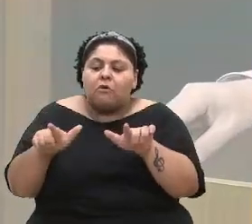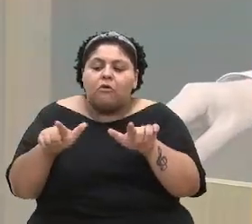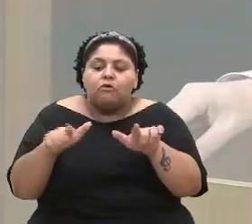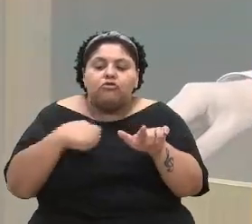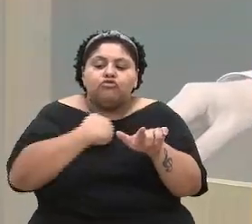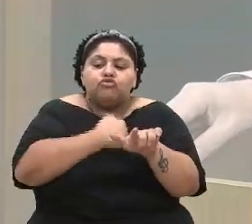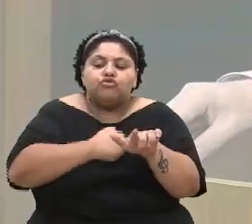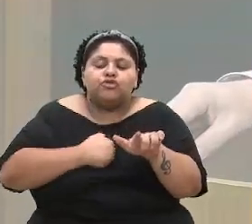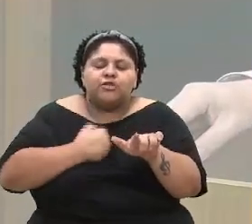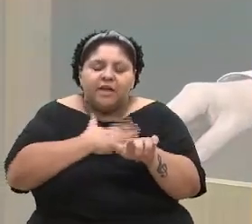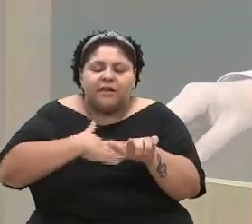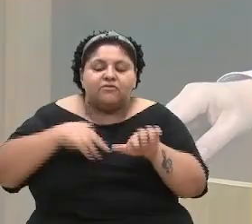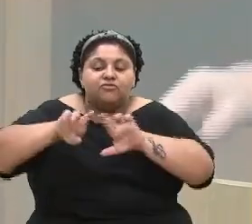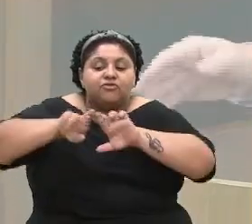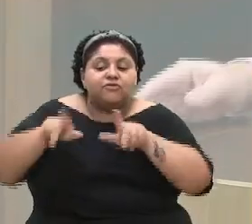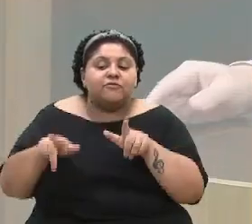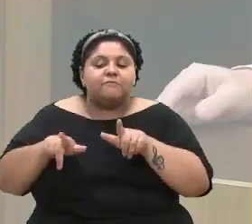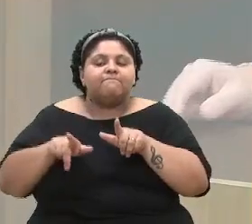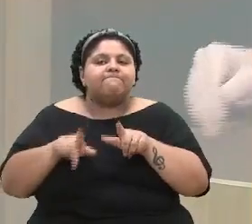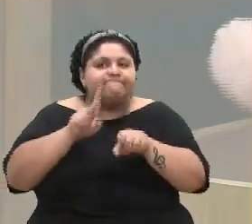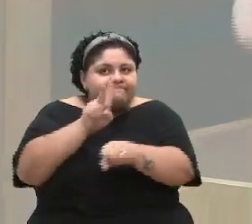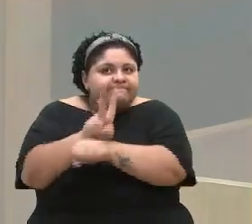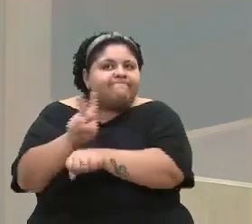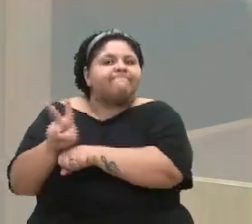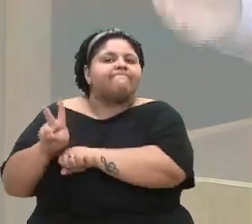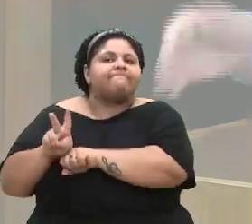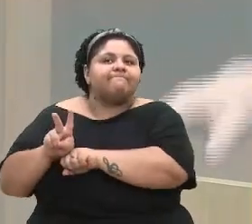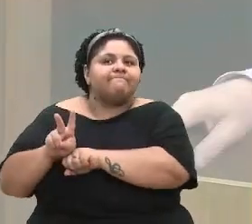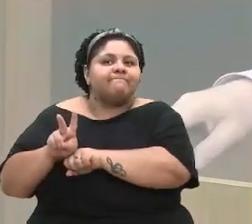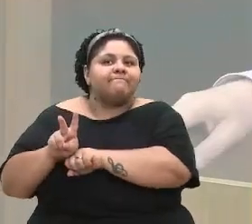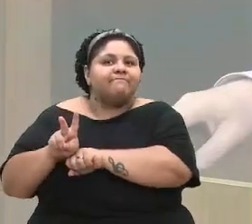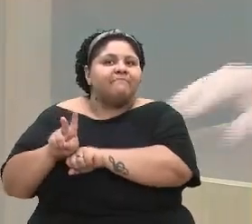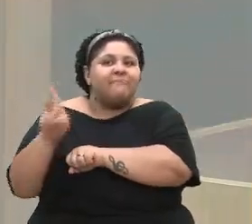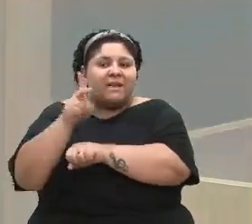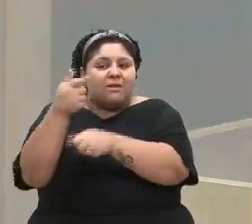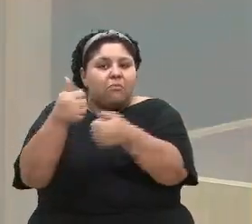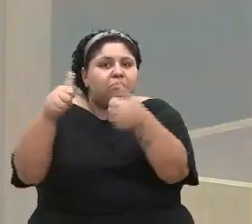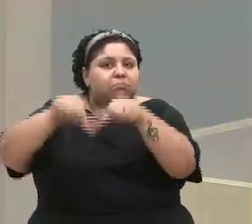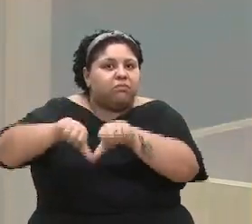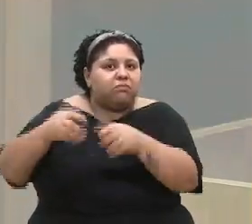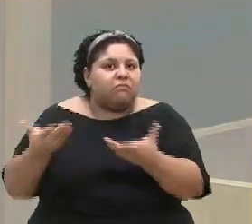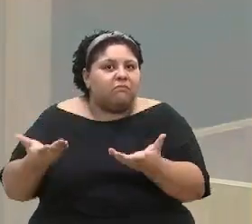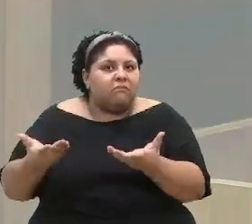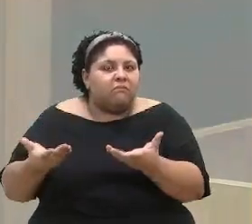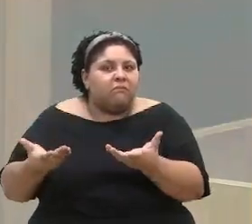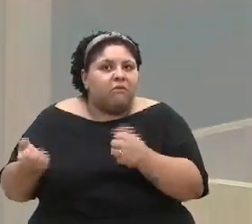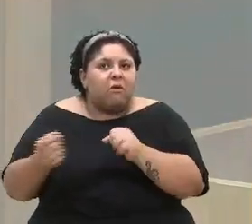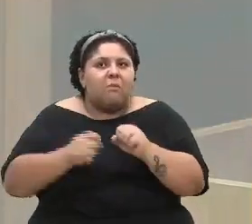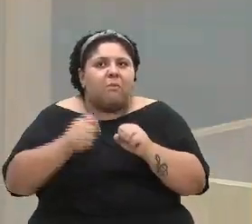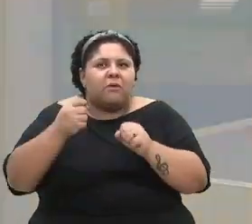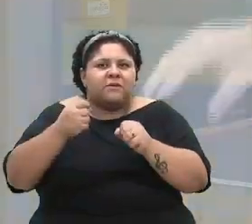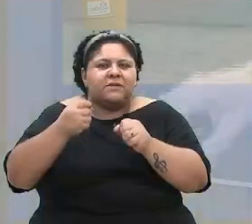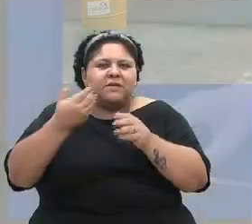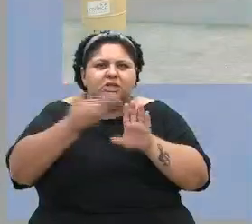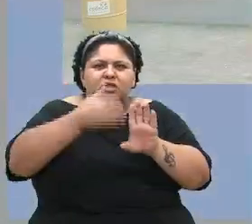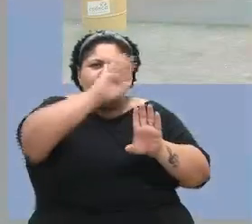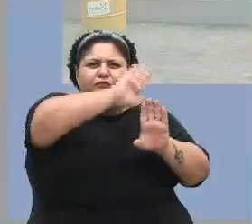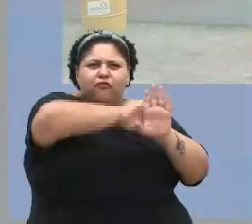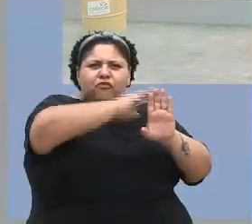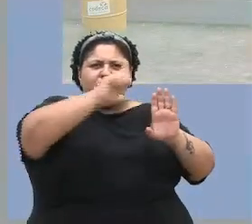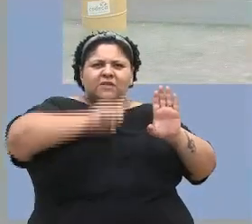olhos, vendo aquela área e cuidando, para justamente não degradarem. Vocês podem ver que ao fundo dessa foto tem um